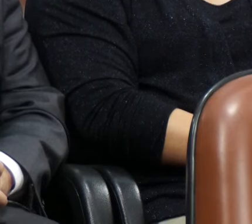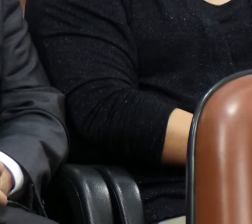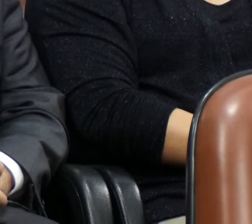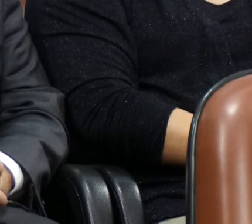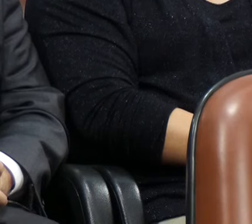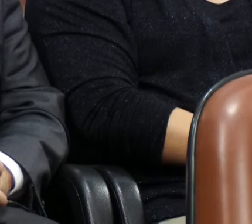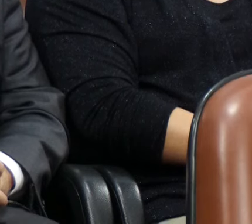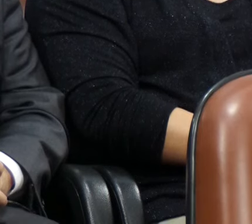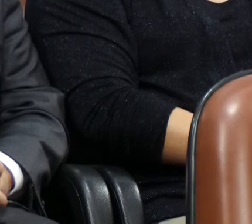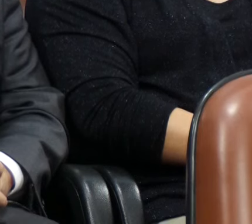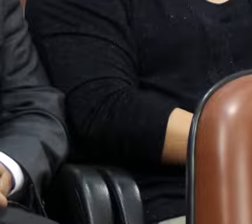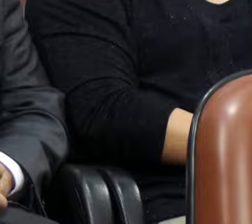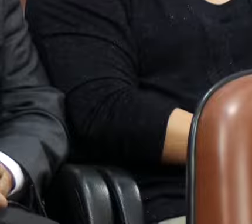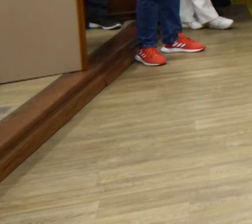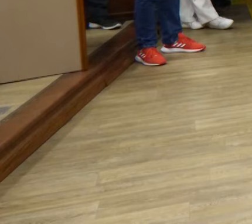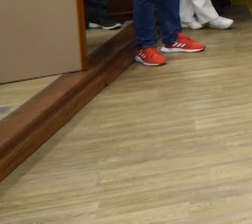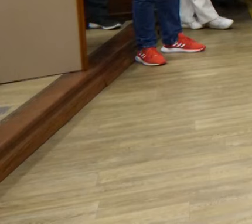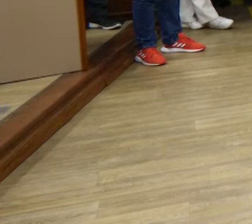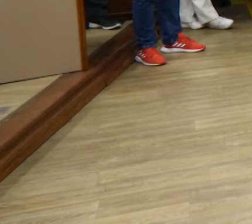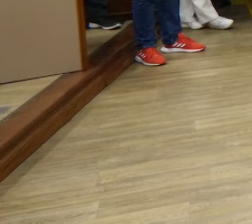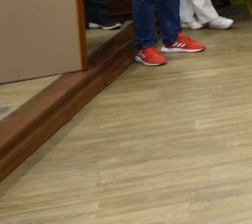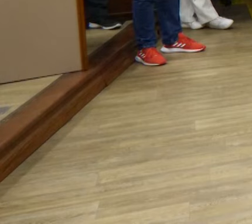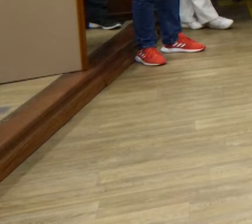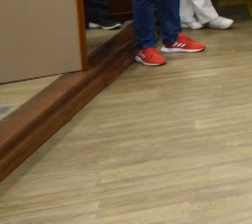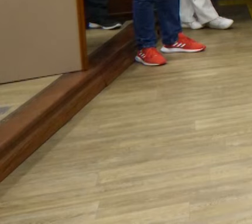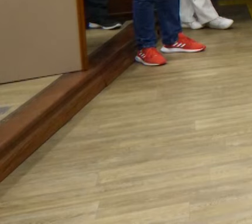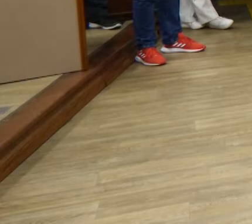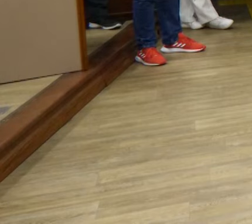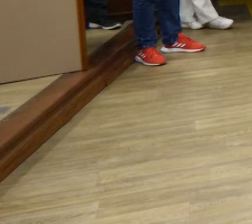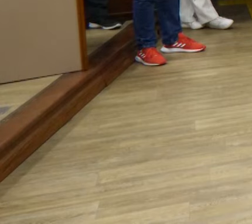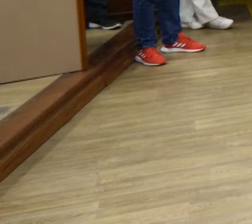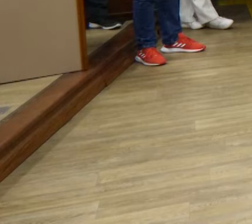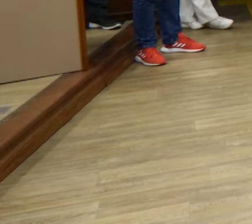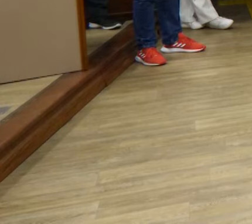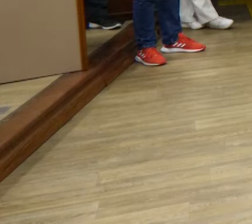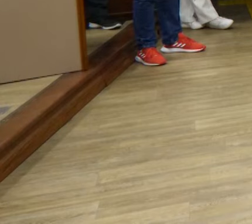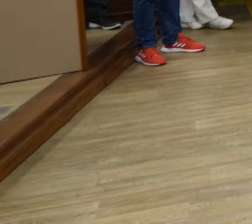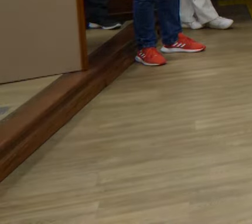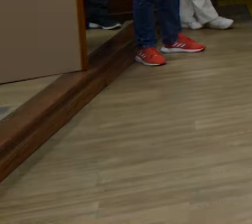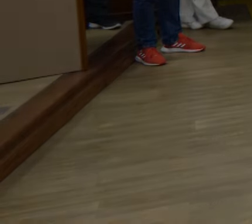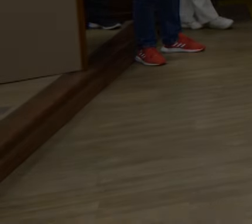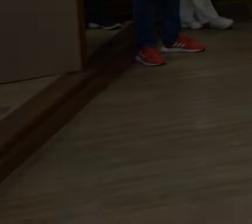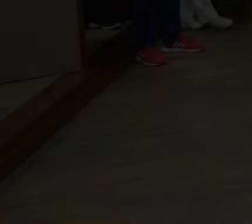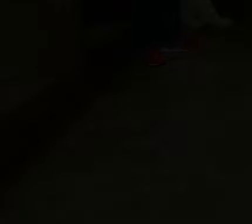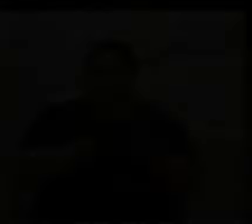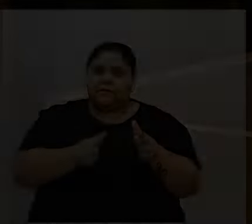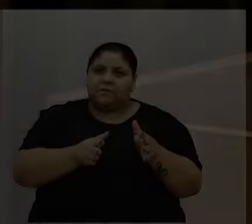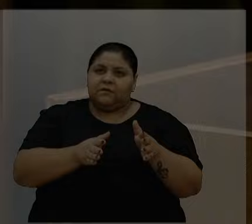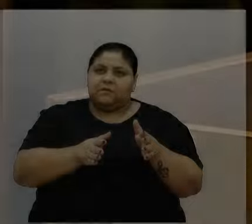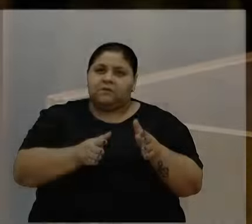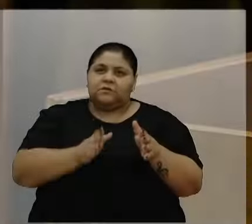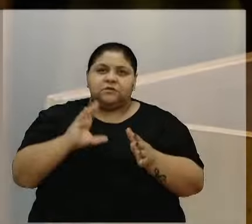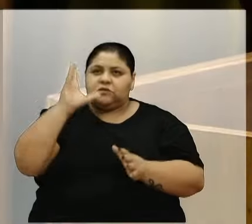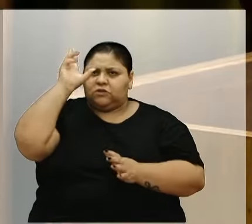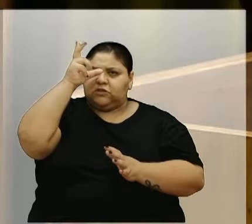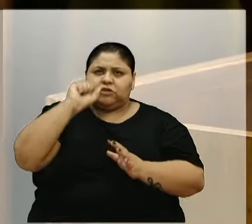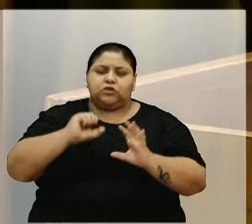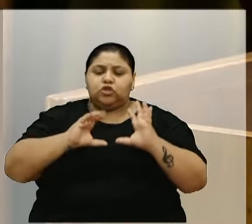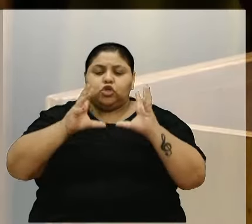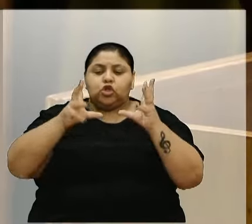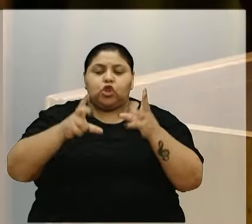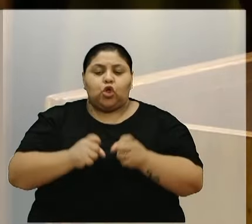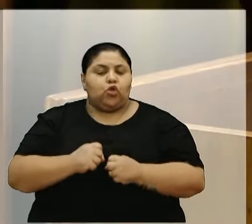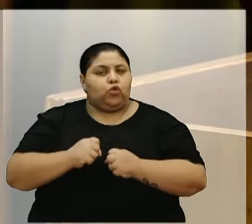foi um período de muito aprendizado, foi um período de aprendizado em todos os